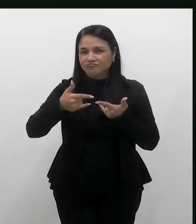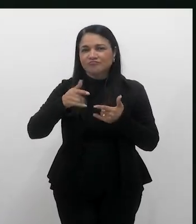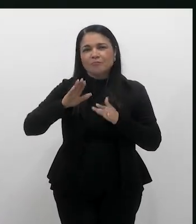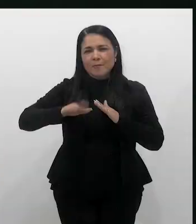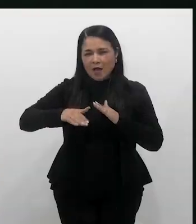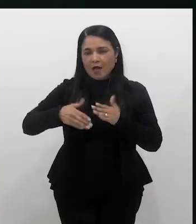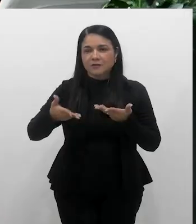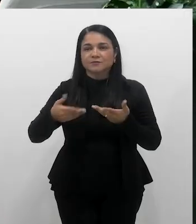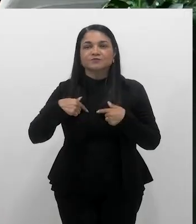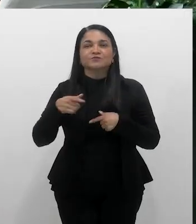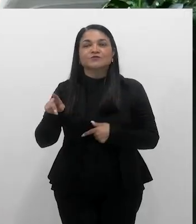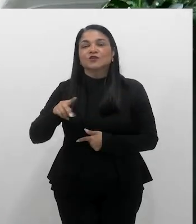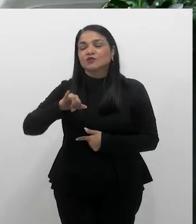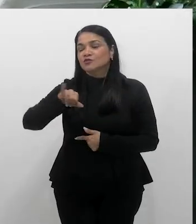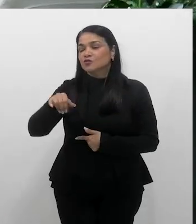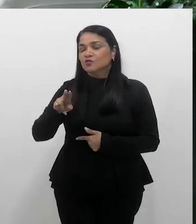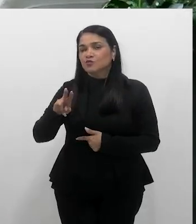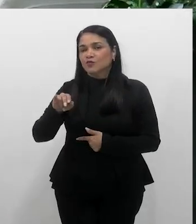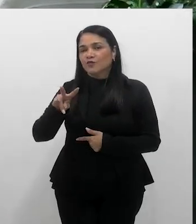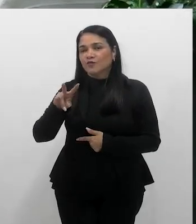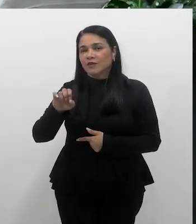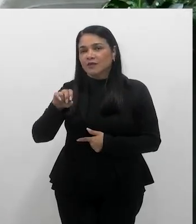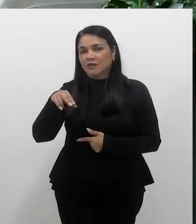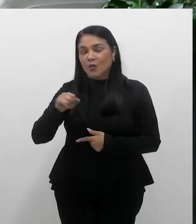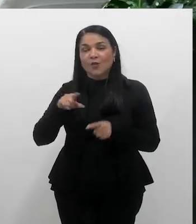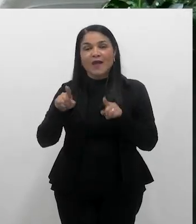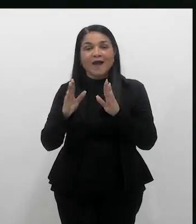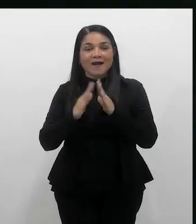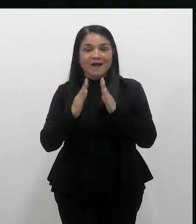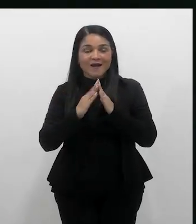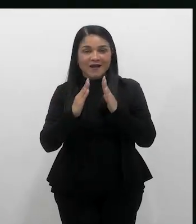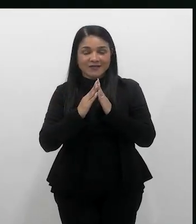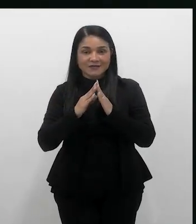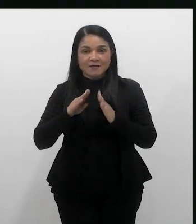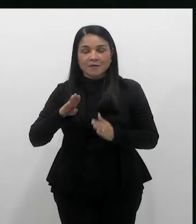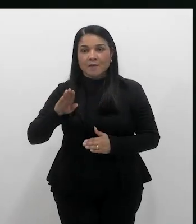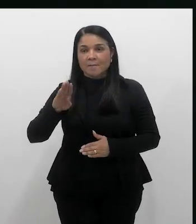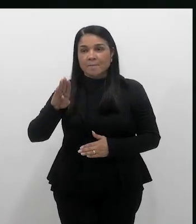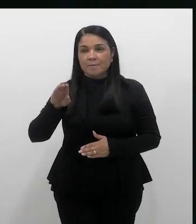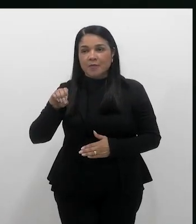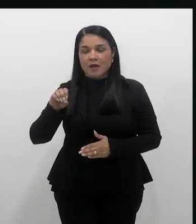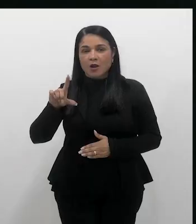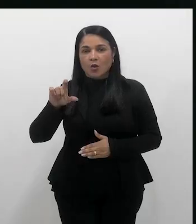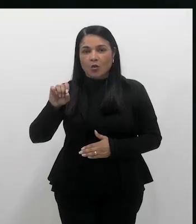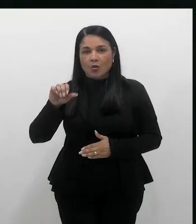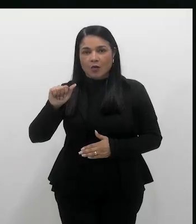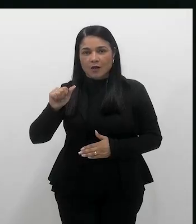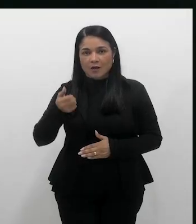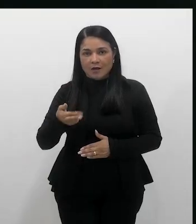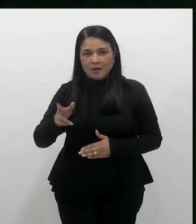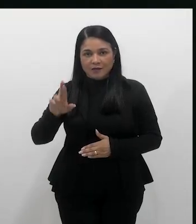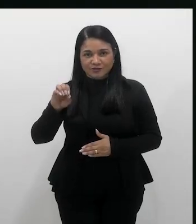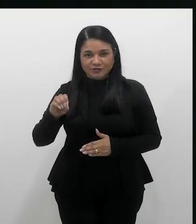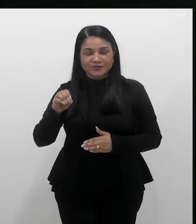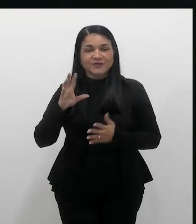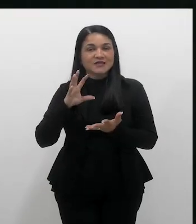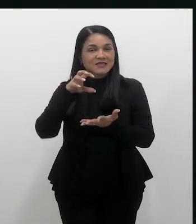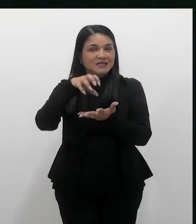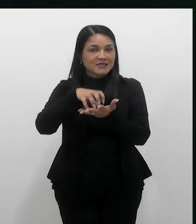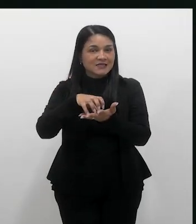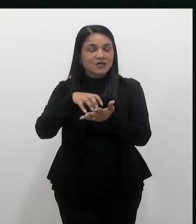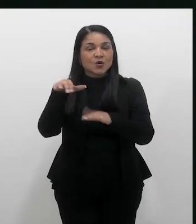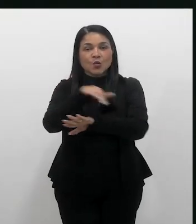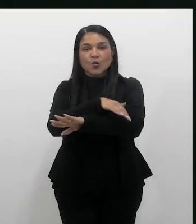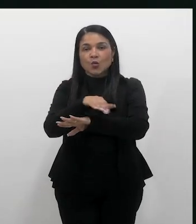um show. Juvenal. A minha dica cultural é a Casa Balaio das Artes. A Rua da Quitanda 30, tá? Sala 711